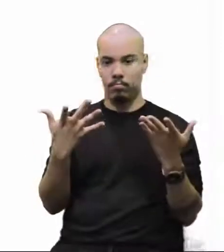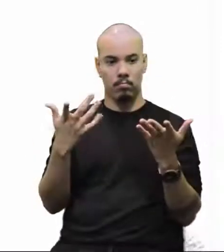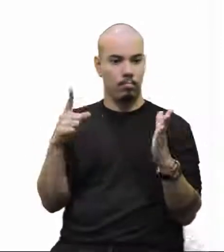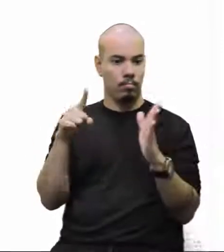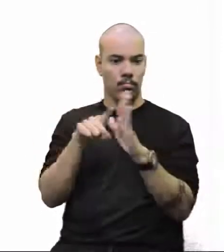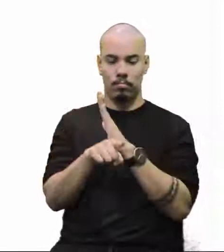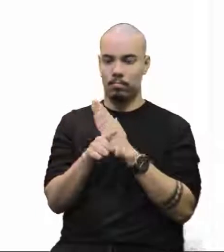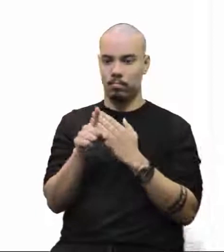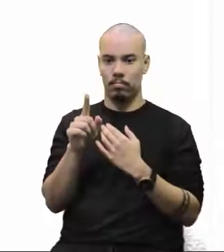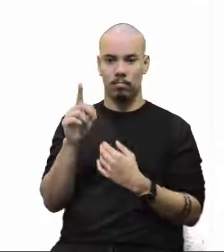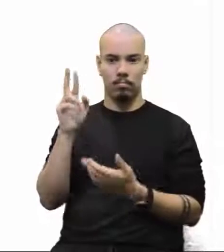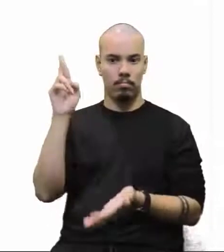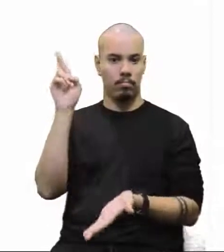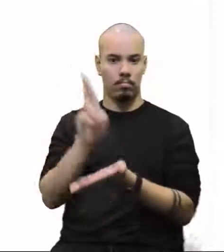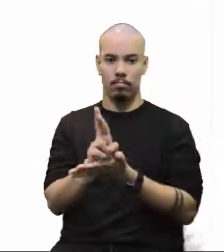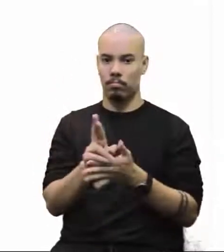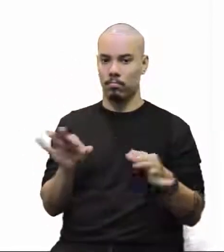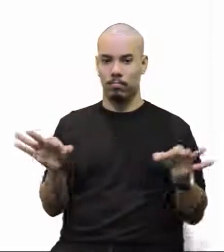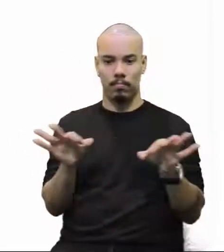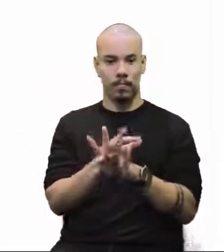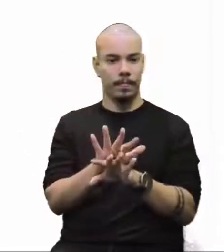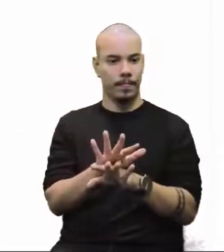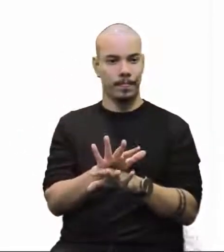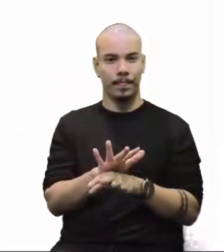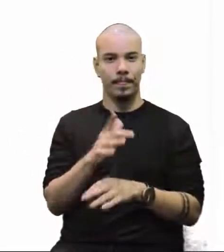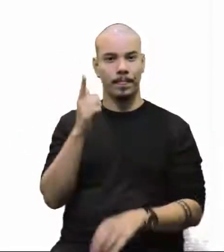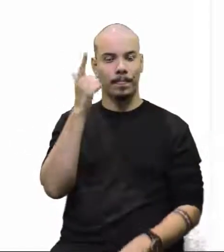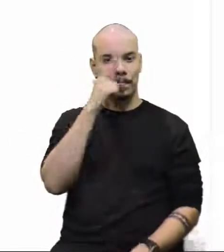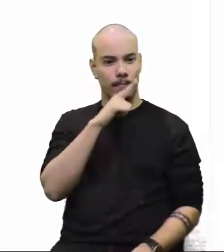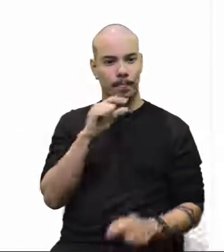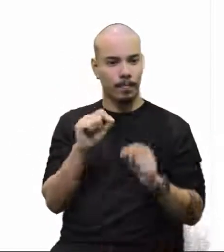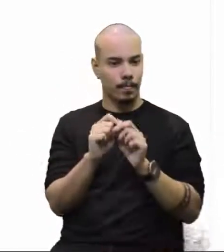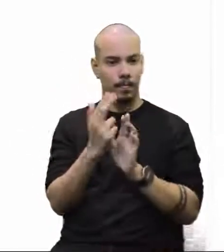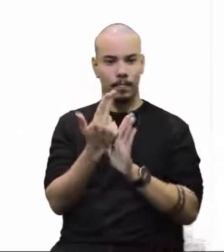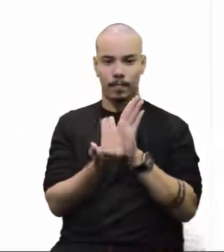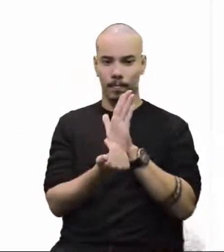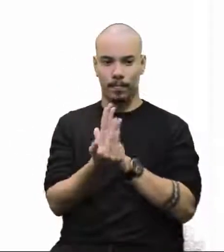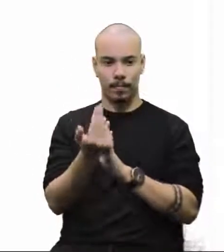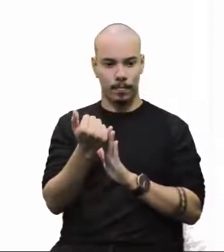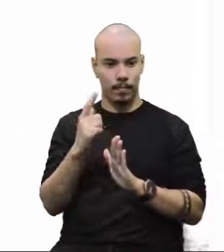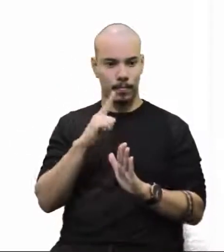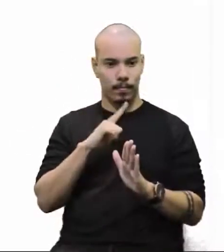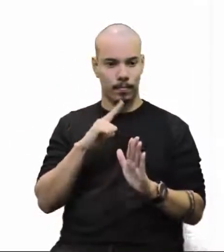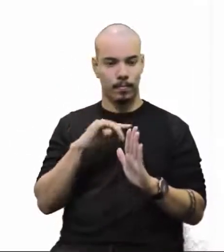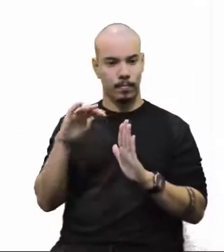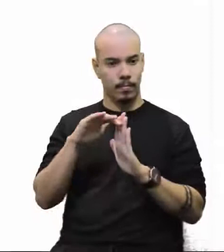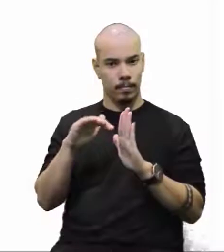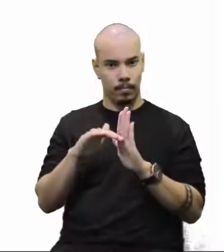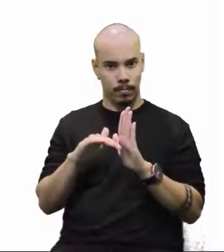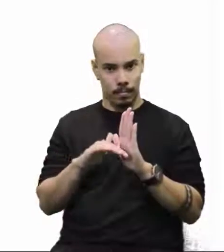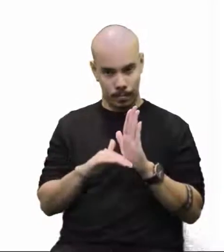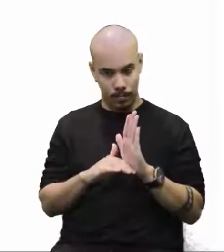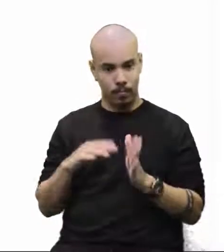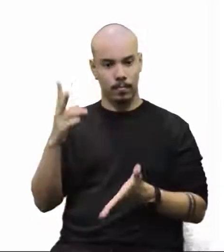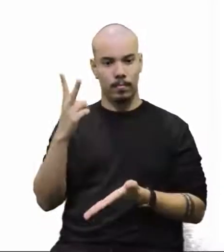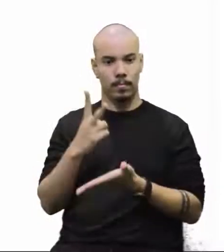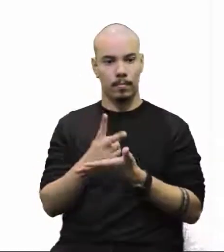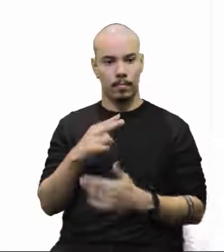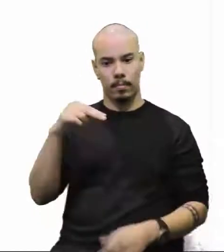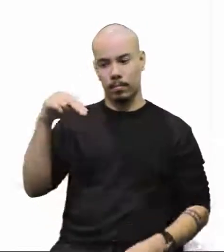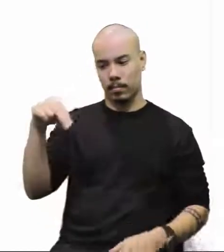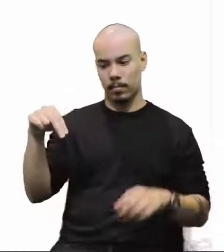de representação. Representou, fez o desenho, tá aí, ó, passo a passo, ó, campo magnético, sempre do norte para o